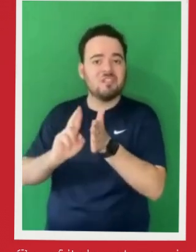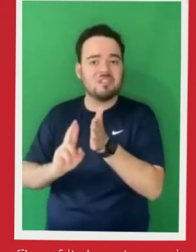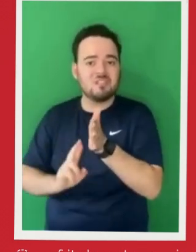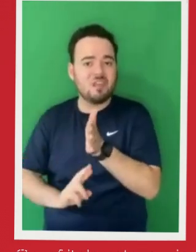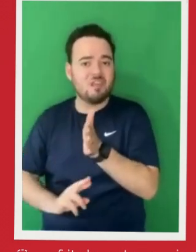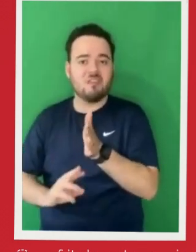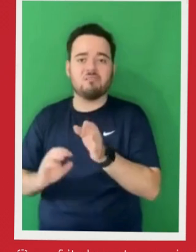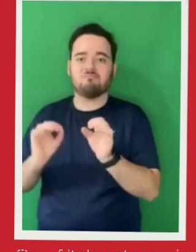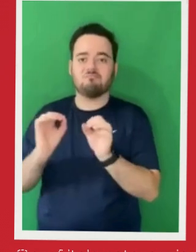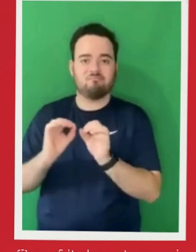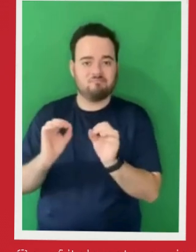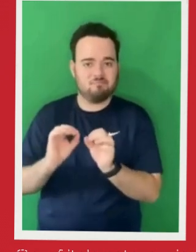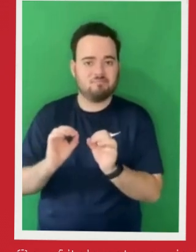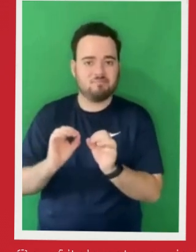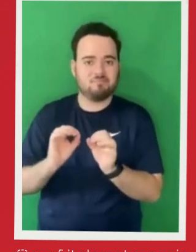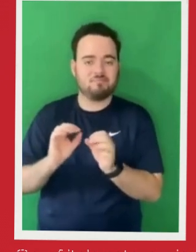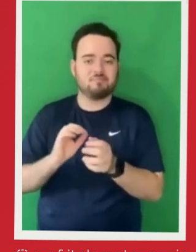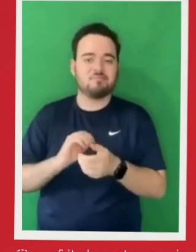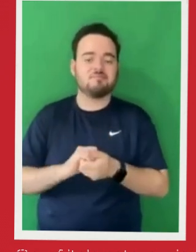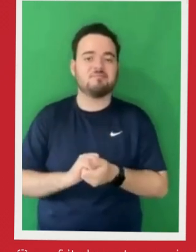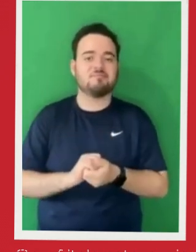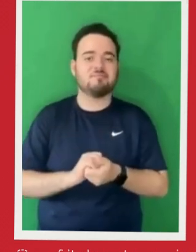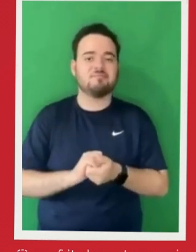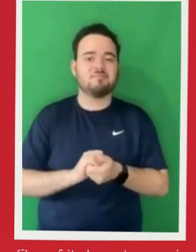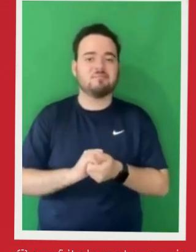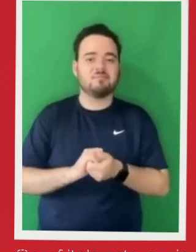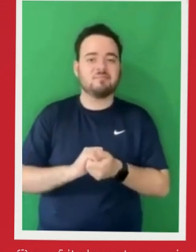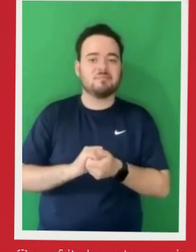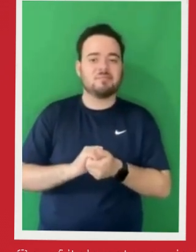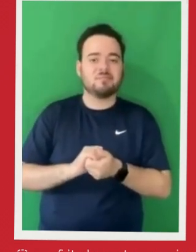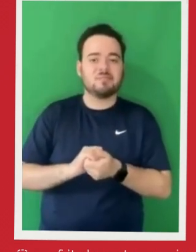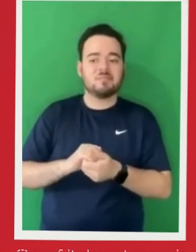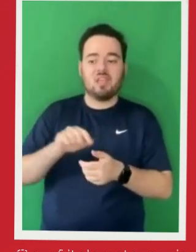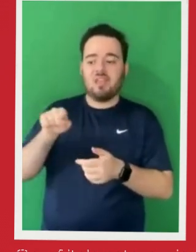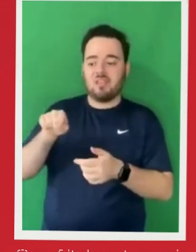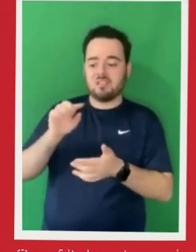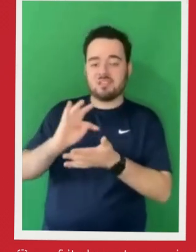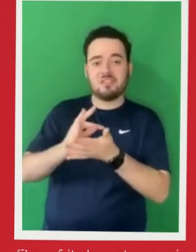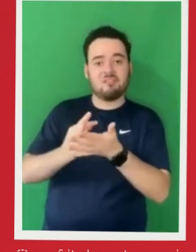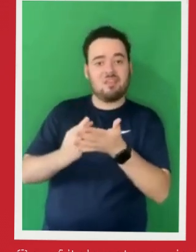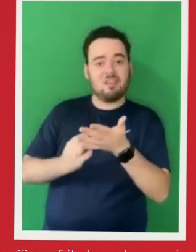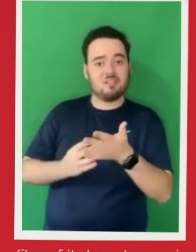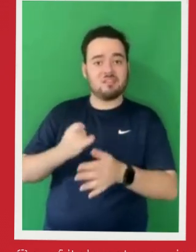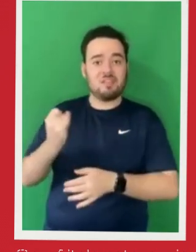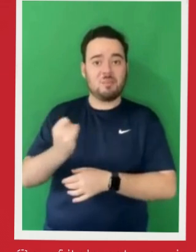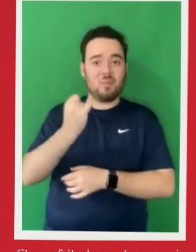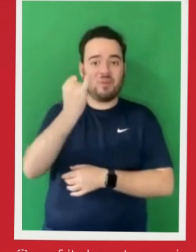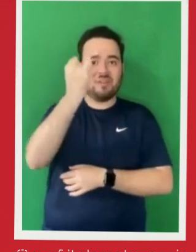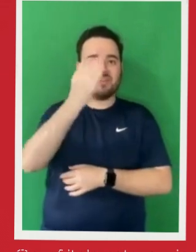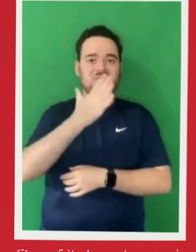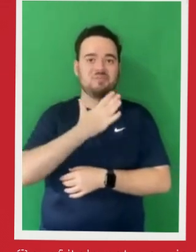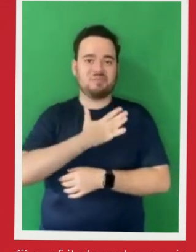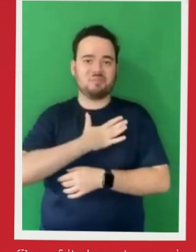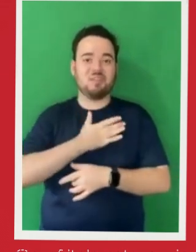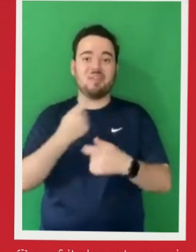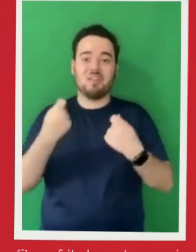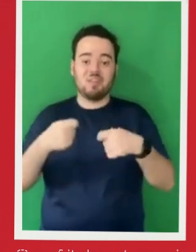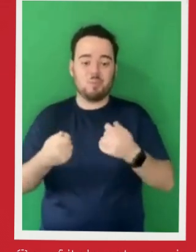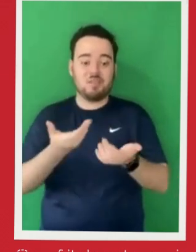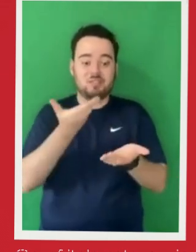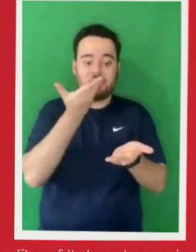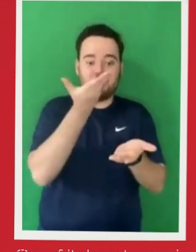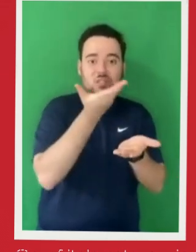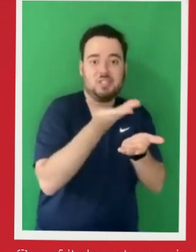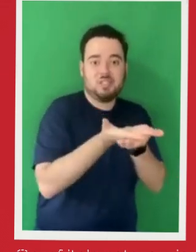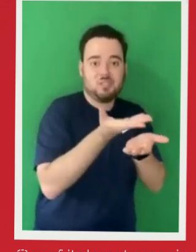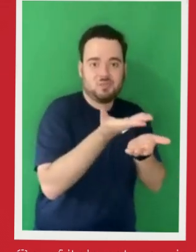fazer resenha. Quando você dá a chave, você gira a chave e diz: essa obra ela é tão importante para mim